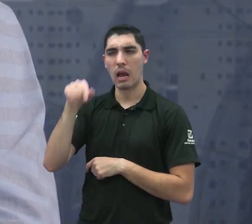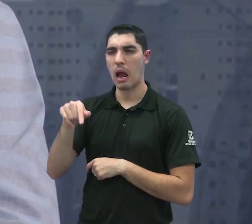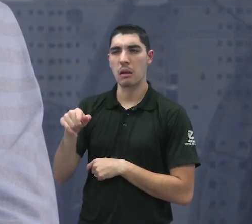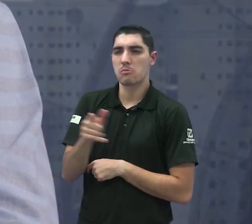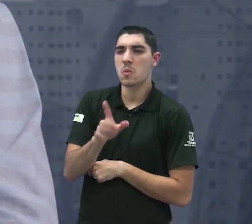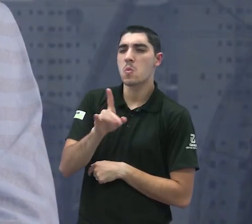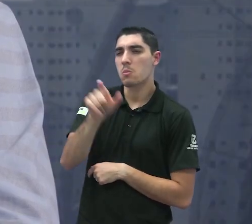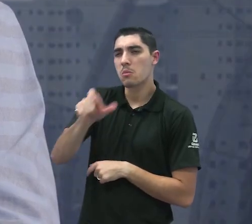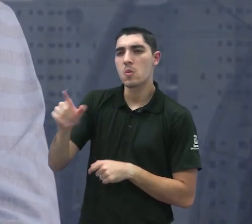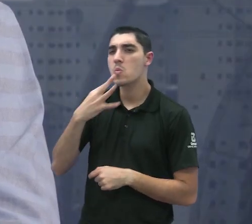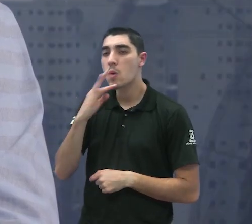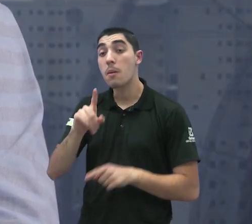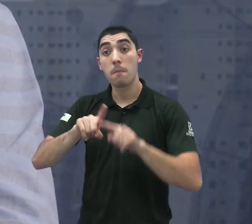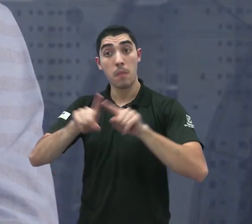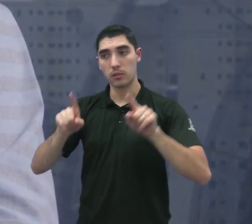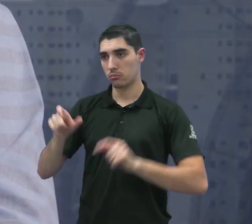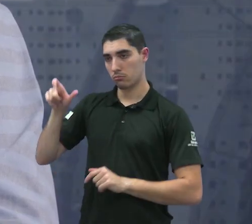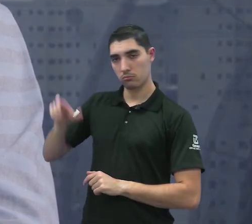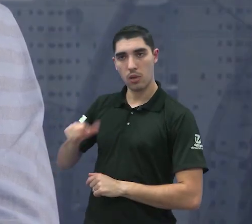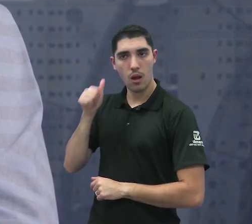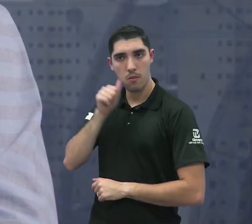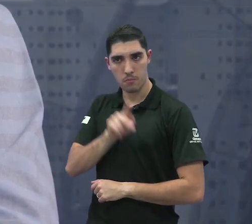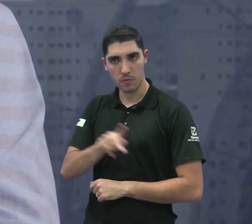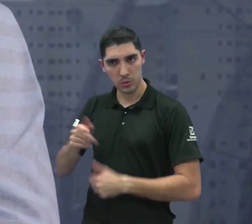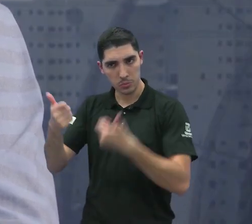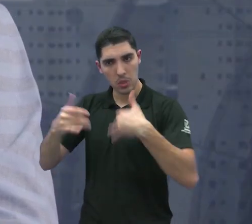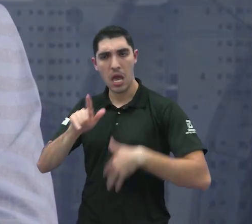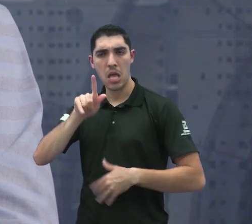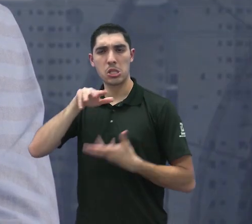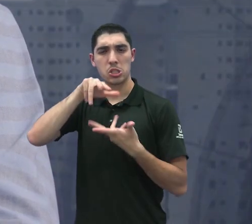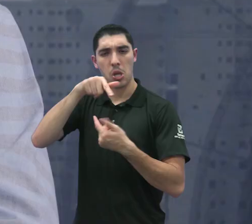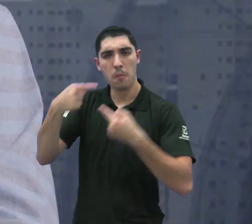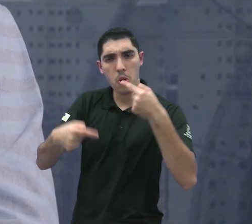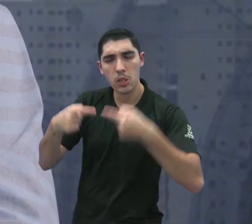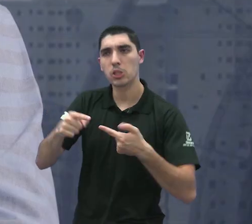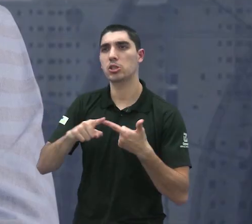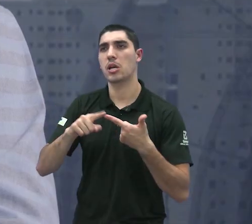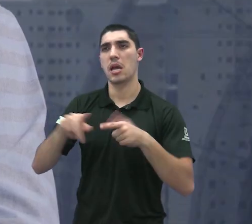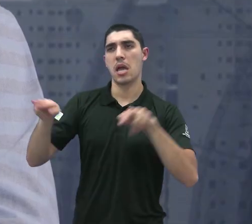assim, como a própria professora disse, que geopolítica, relações